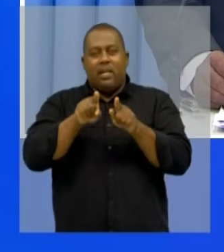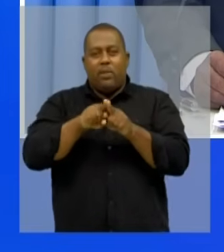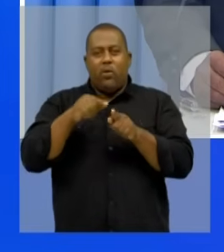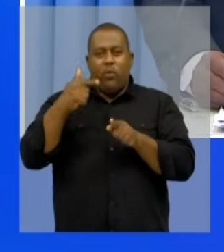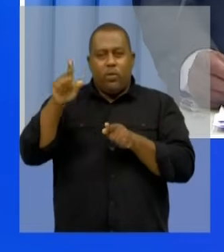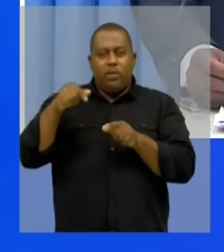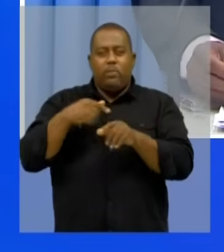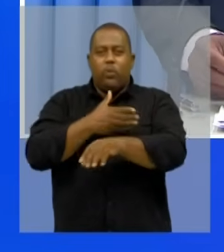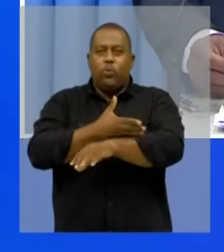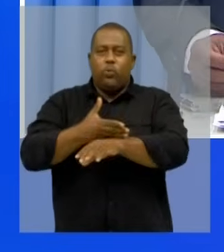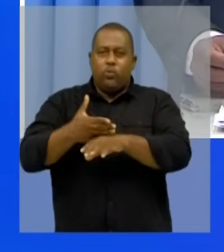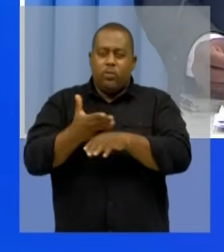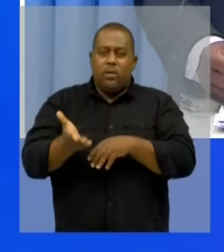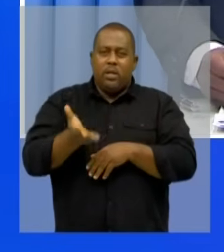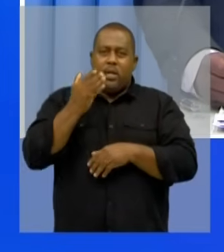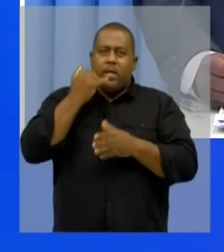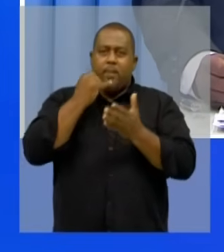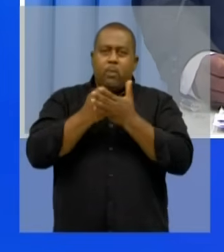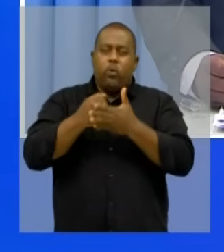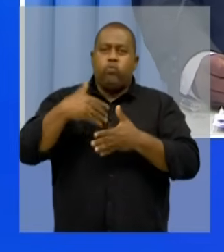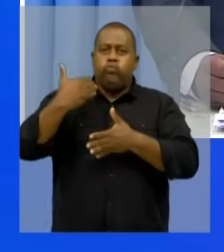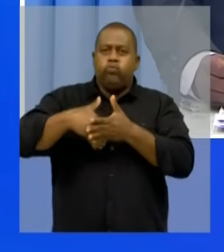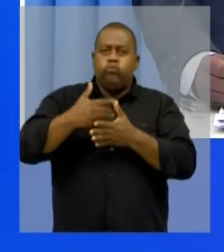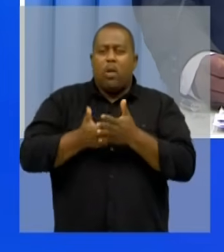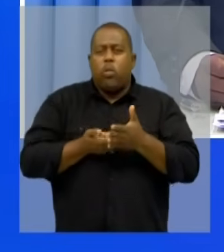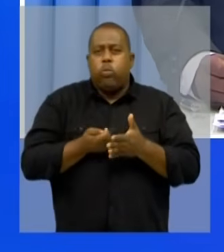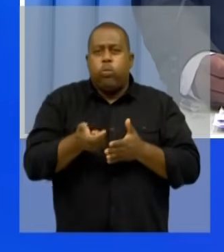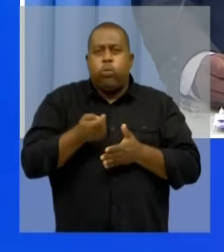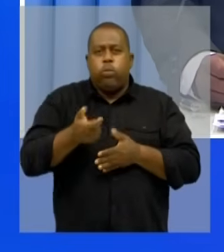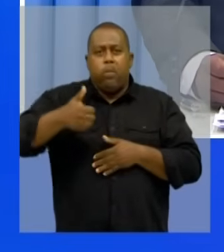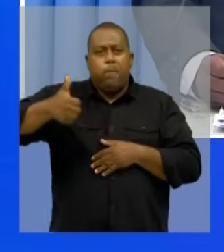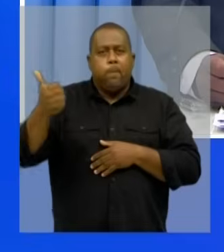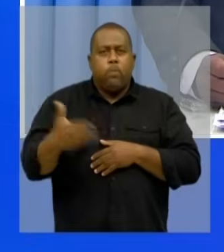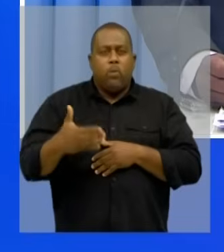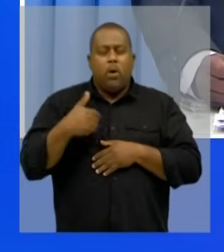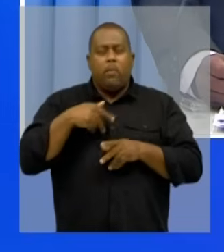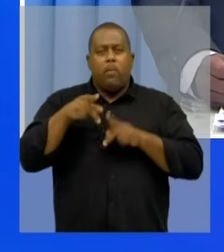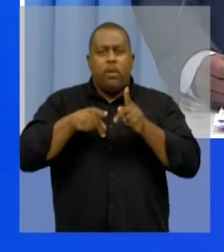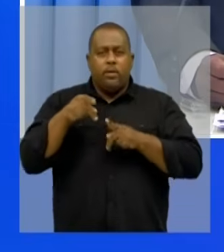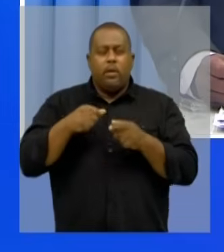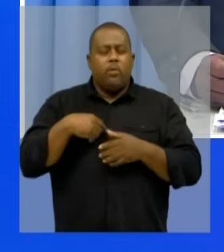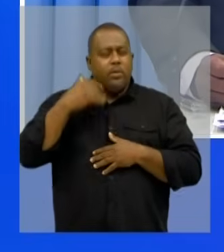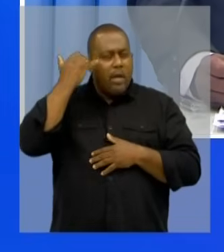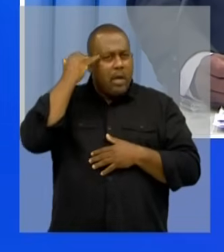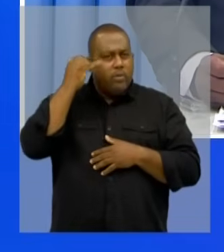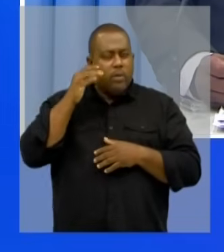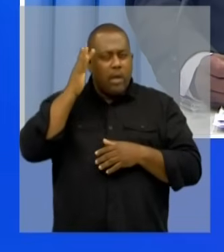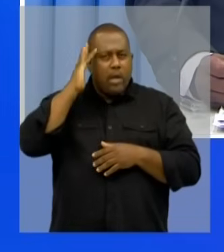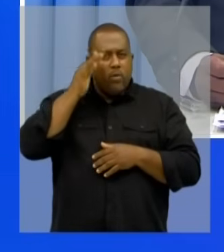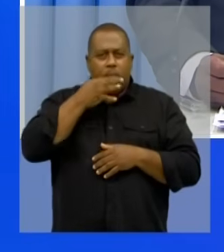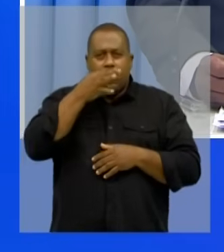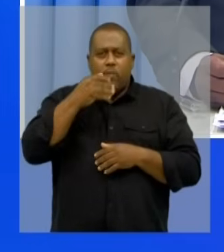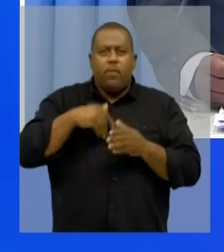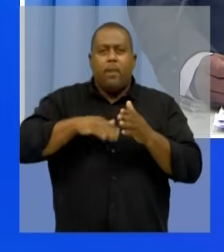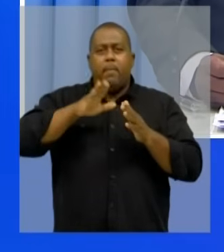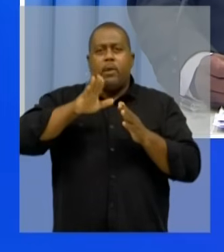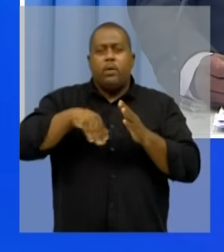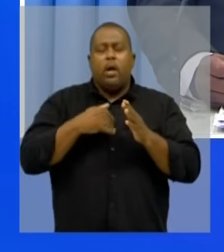os impostos e distribuir migalhas à população. O que é o que o senhor pensa sobre baixar os impostos? Porque nós vamos baixar os impostos no estado da